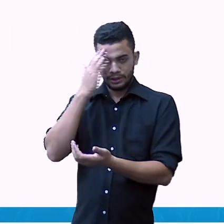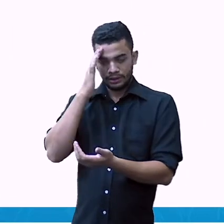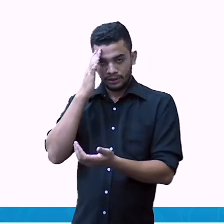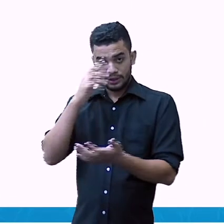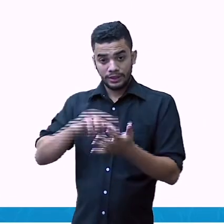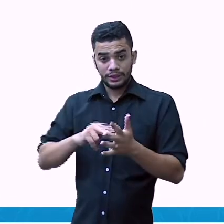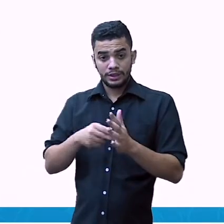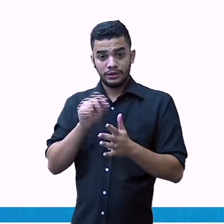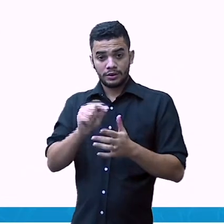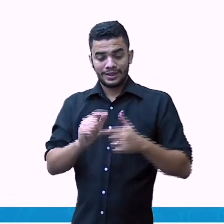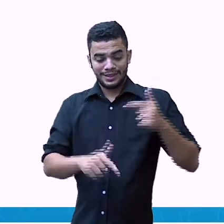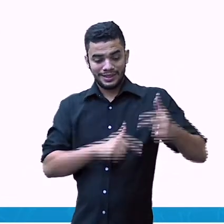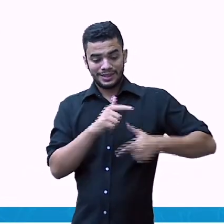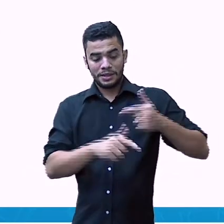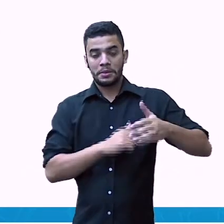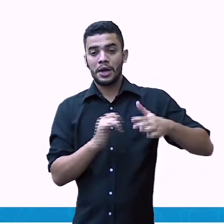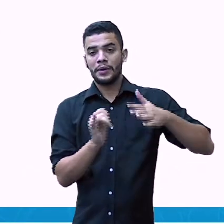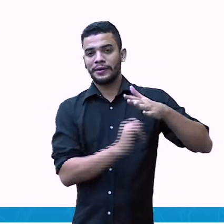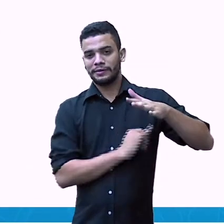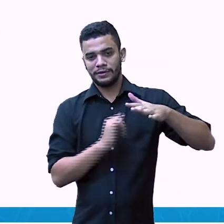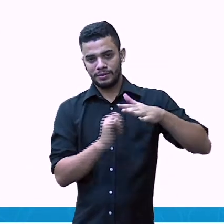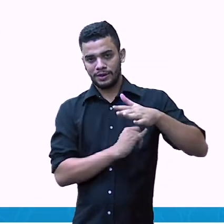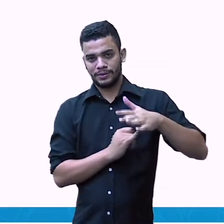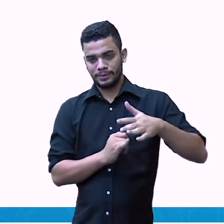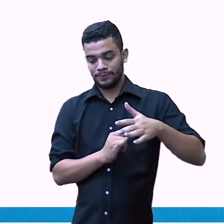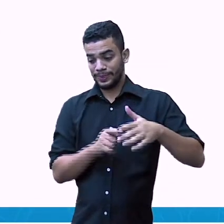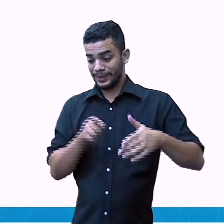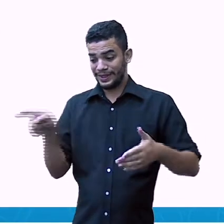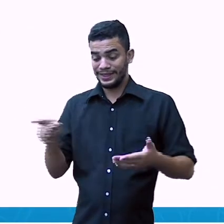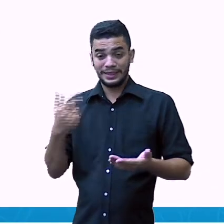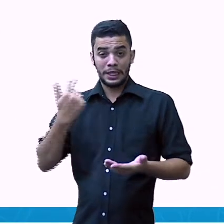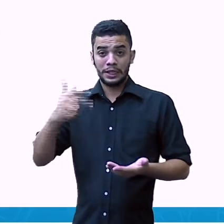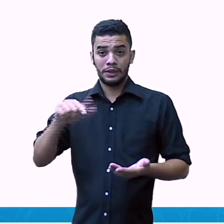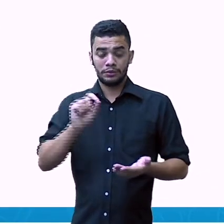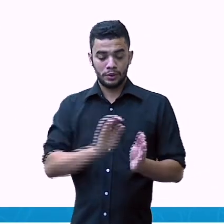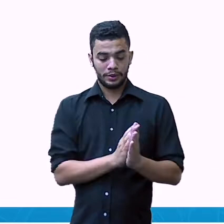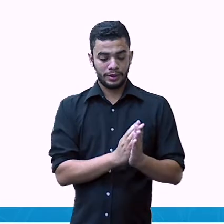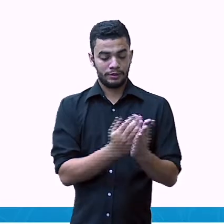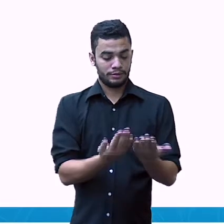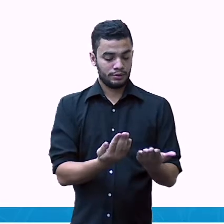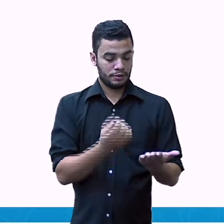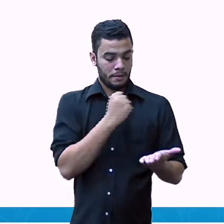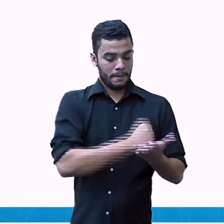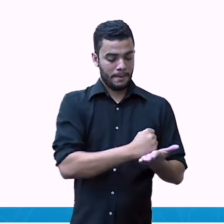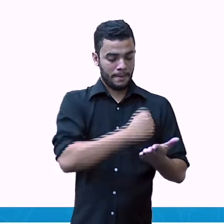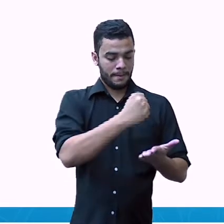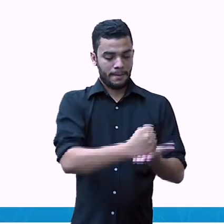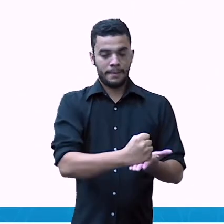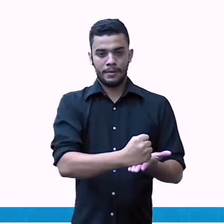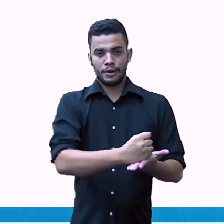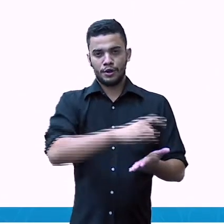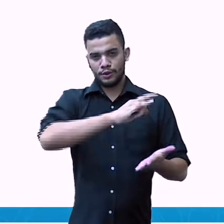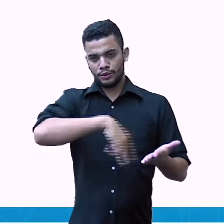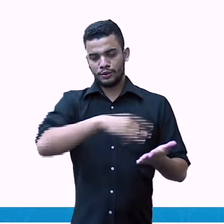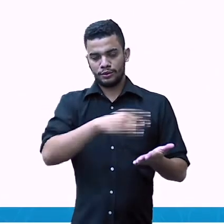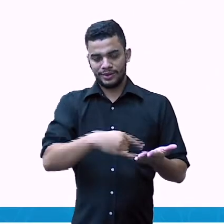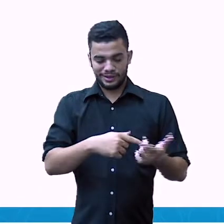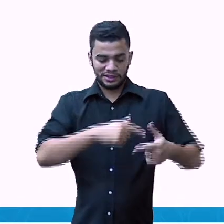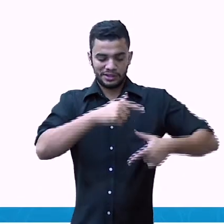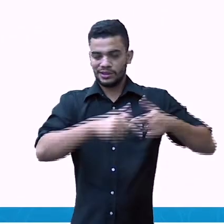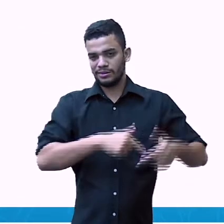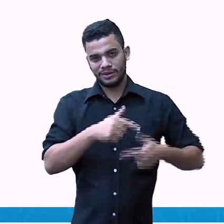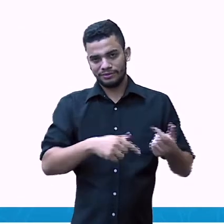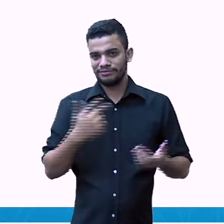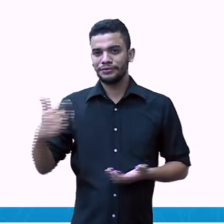elas não possuem uma carteira assinada. Temos outro exemplo aqui, feirante, esses que armam a barraquinha, tira, não